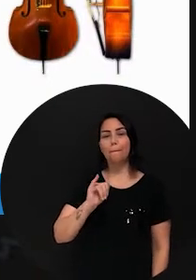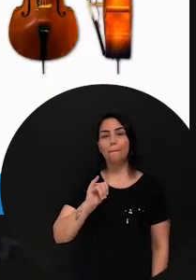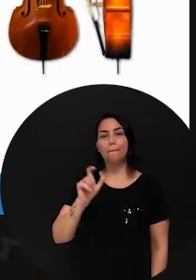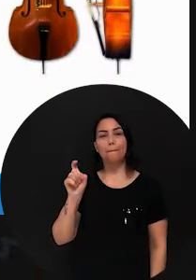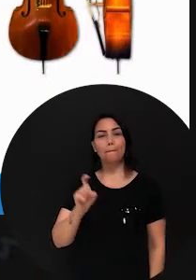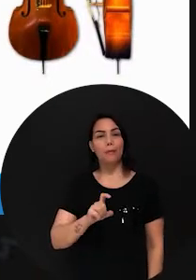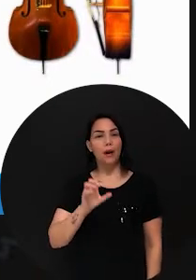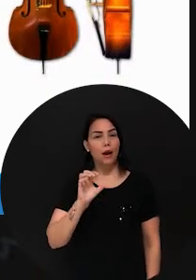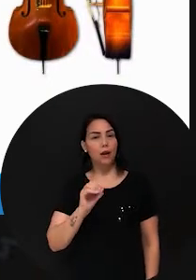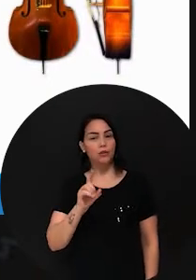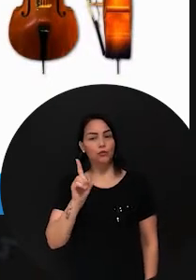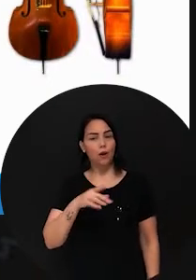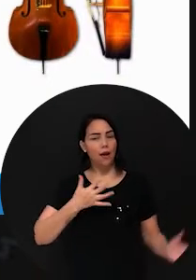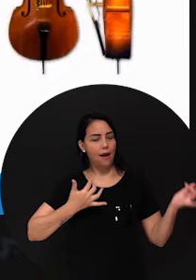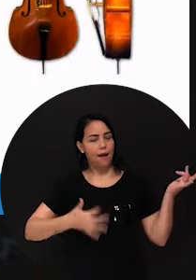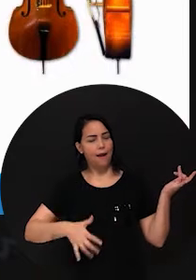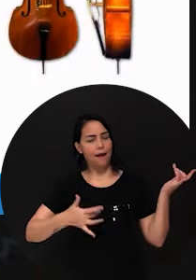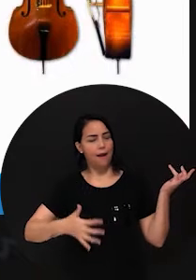elétrico.